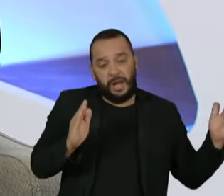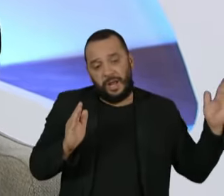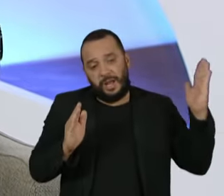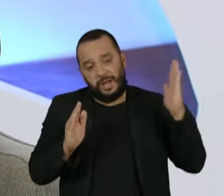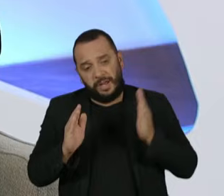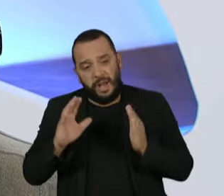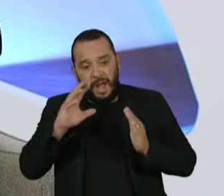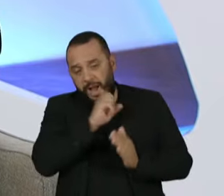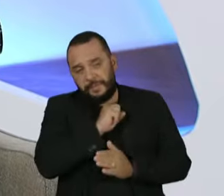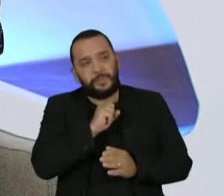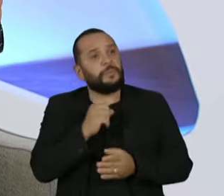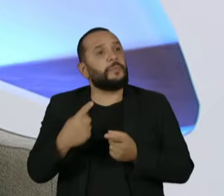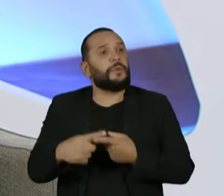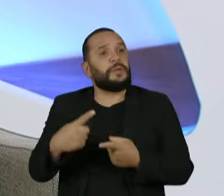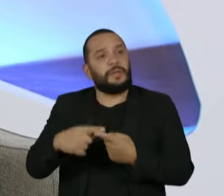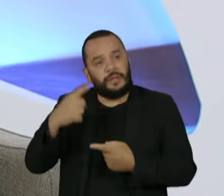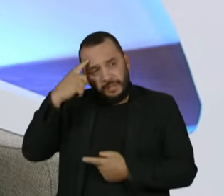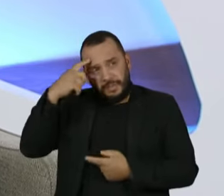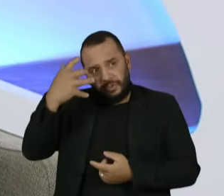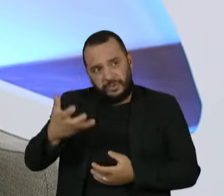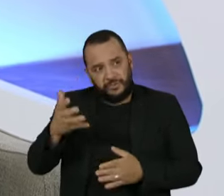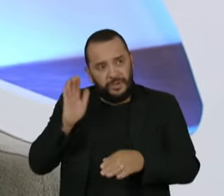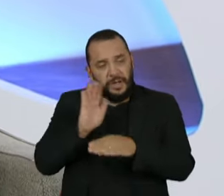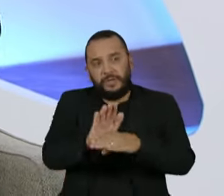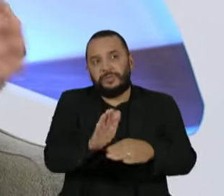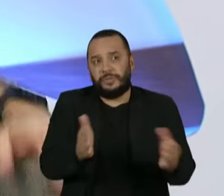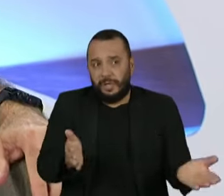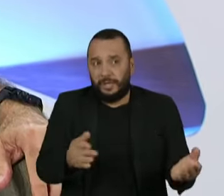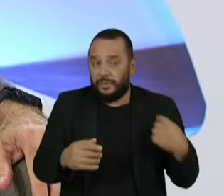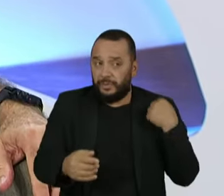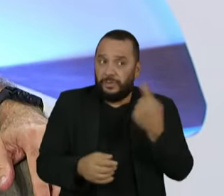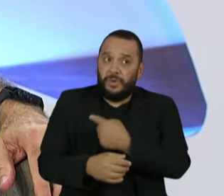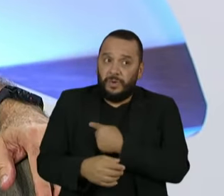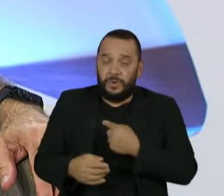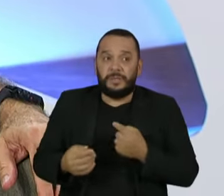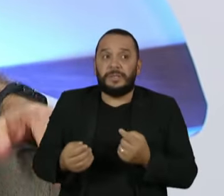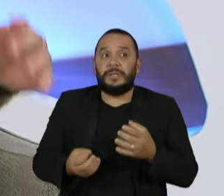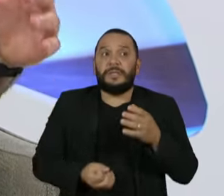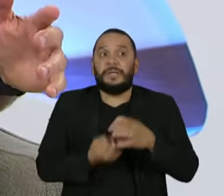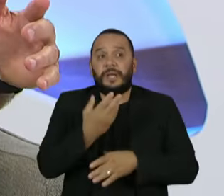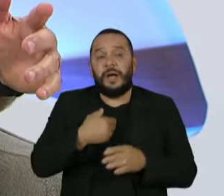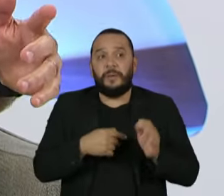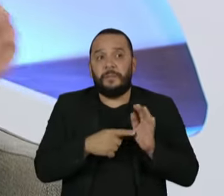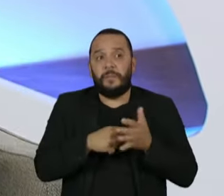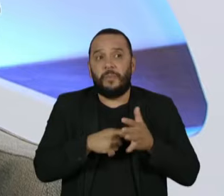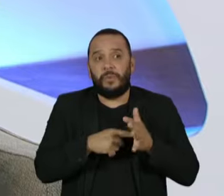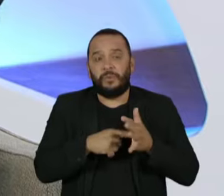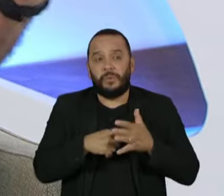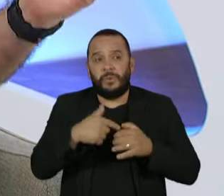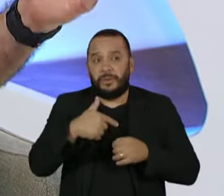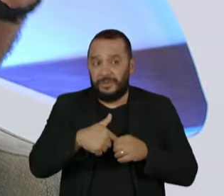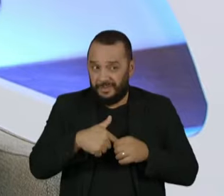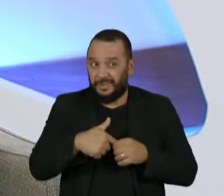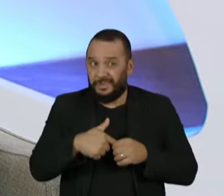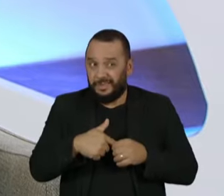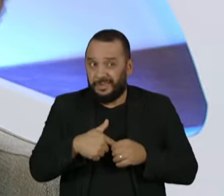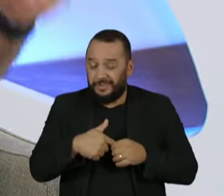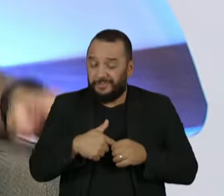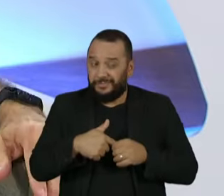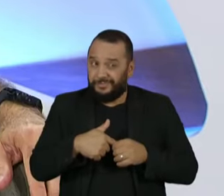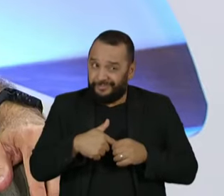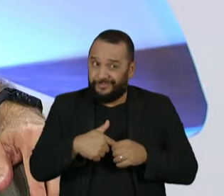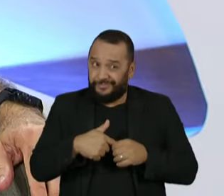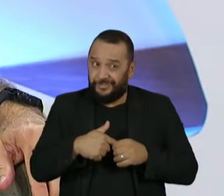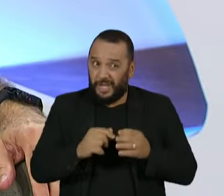nunca sabe na realidade entendeu a gente deveria ou não deveria ter desenvolvido muito a explosão por exemplo motor a explosão é parte do processo que levou